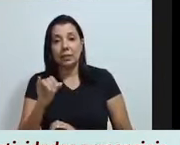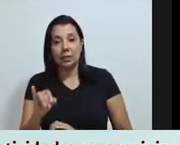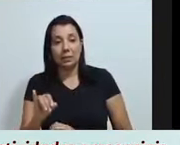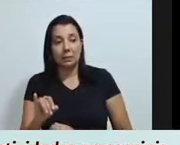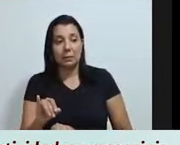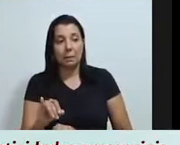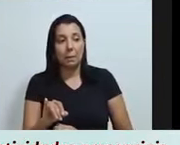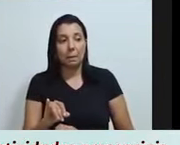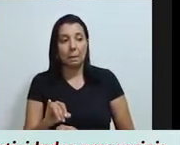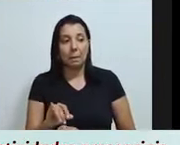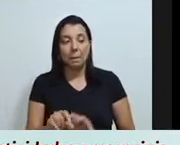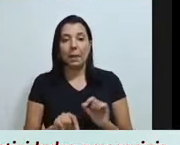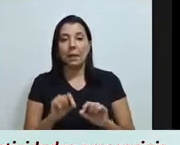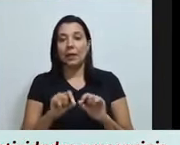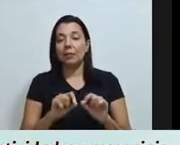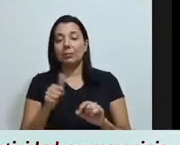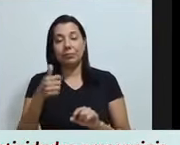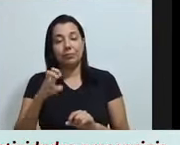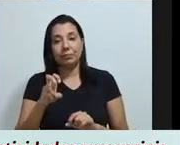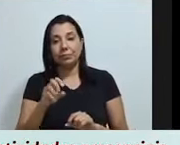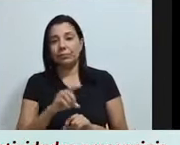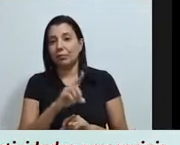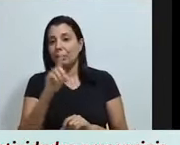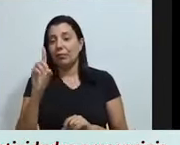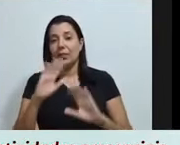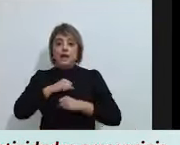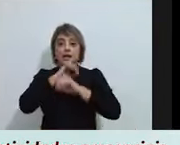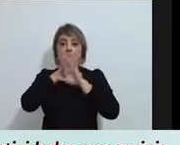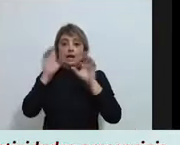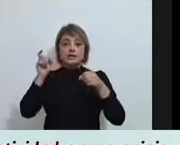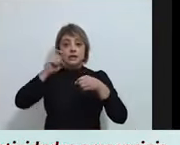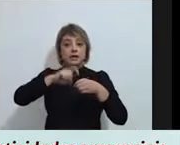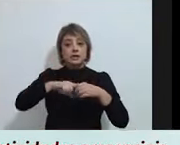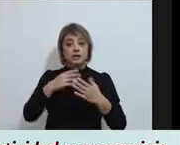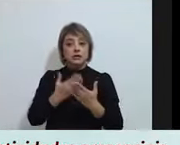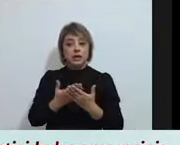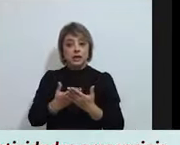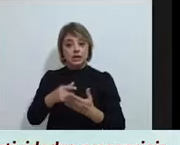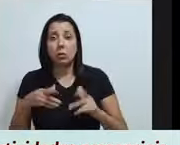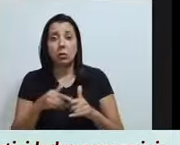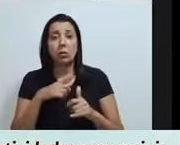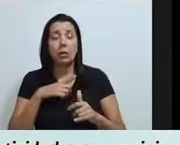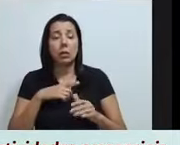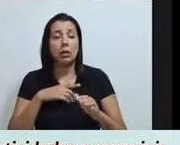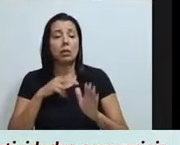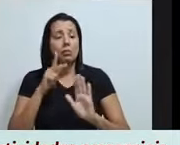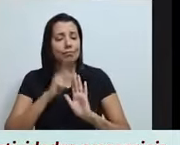dias, se abrirem as escolas, como é que vai ficar isso, né?